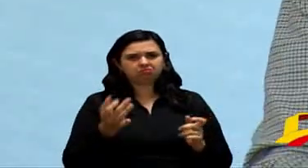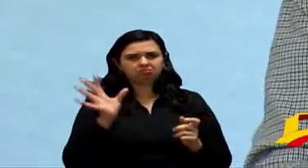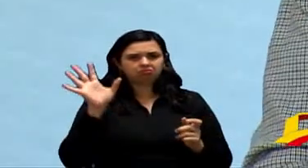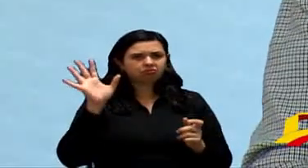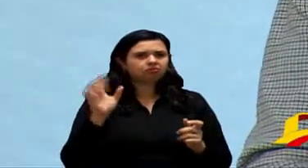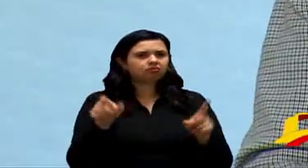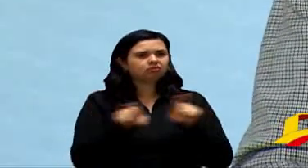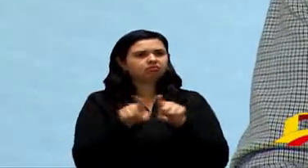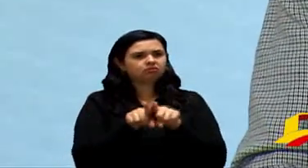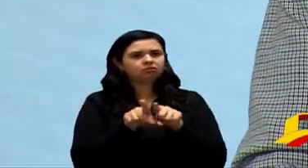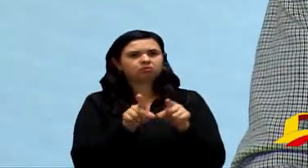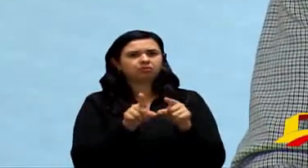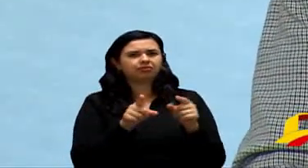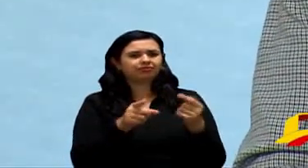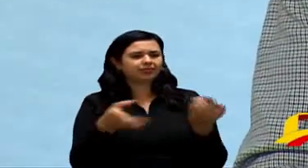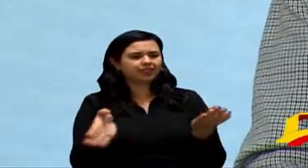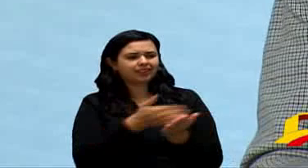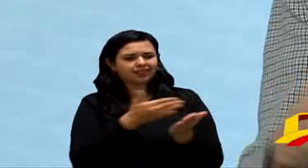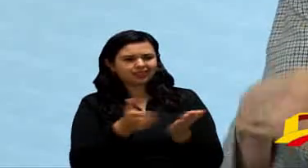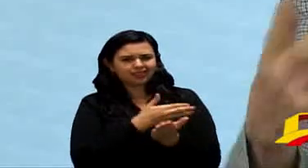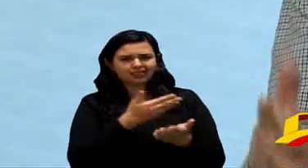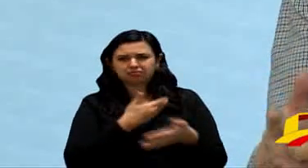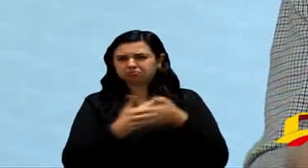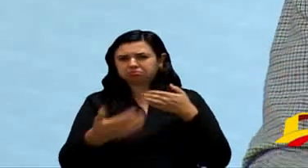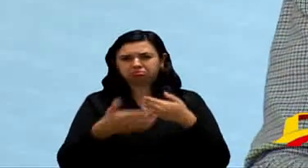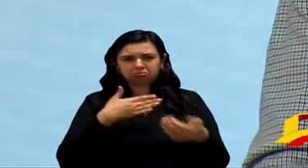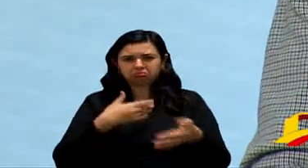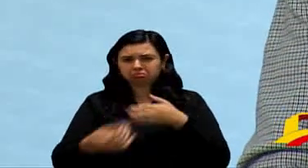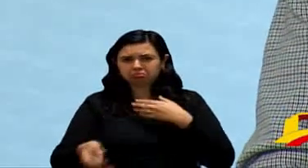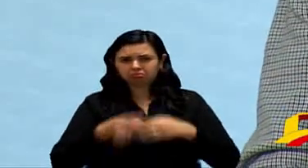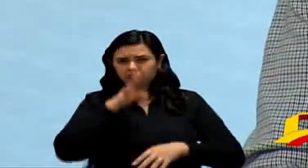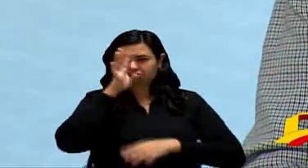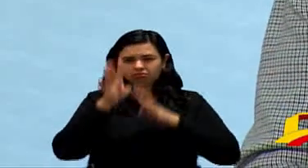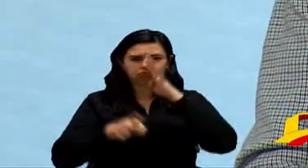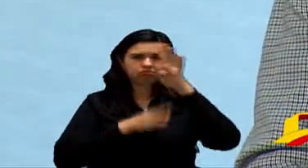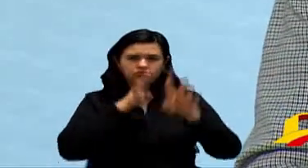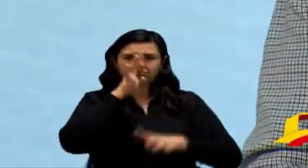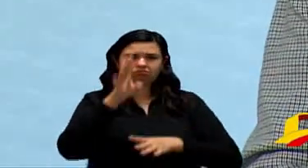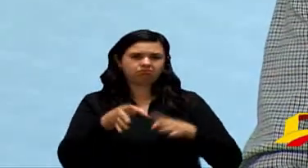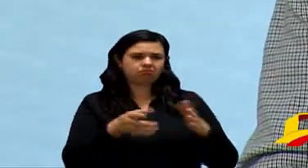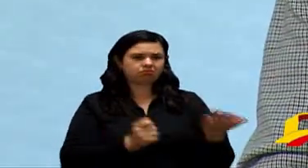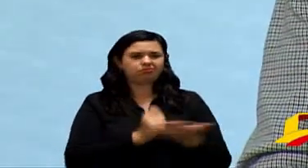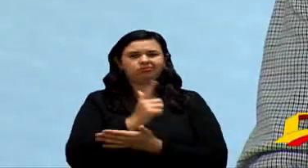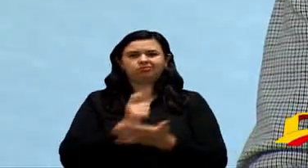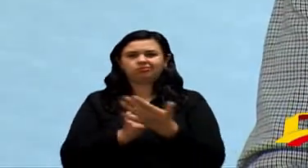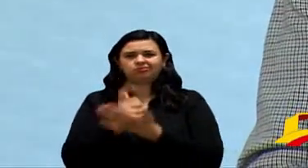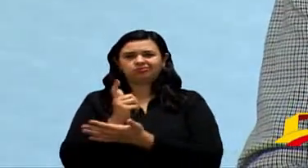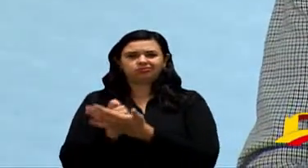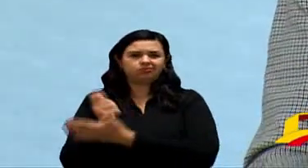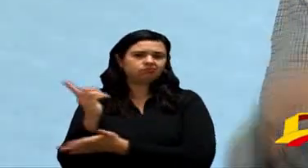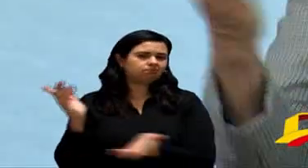que atuam nas escolas não é correto superfaturamento de compras também não é correto